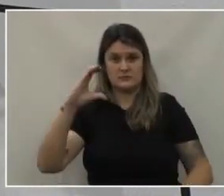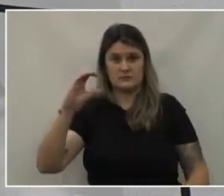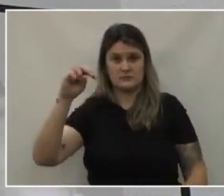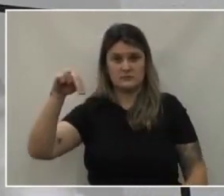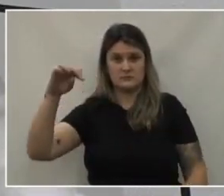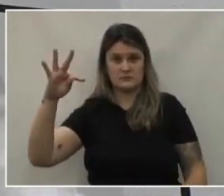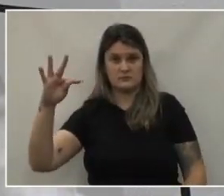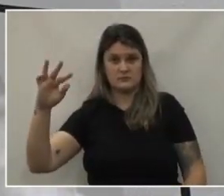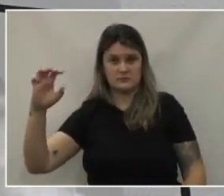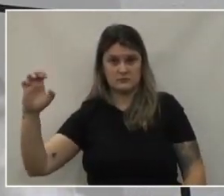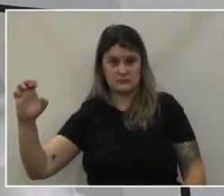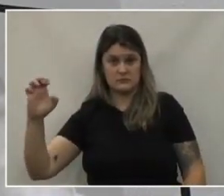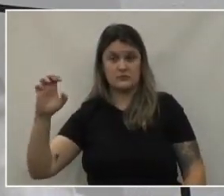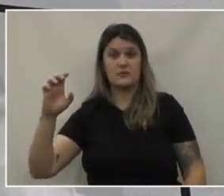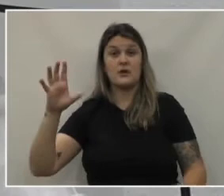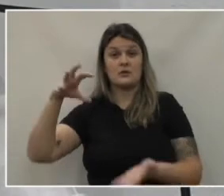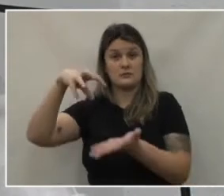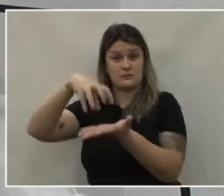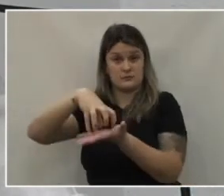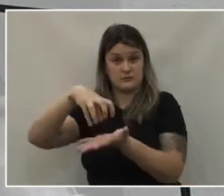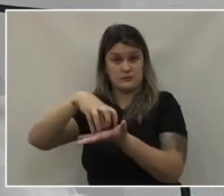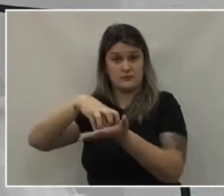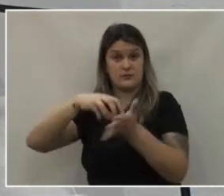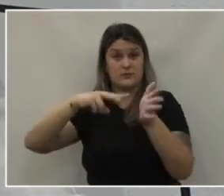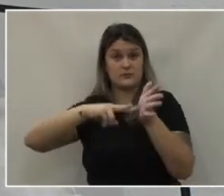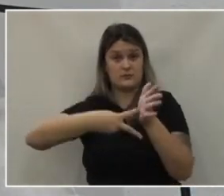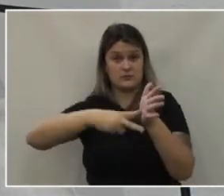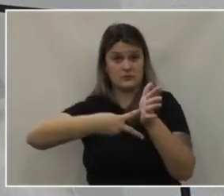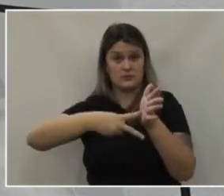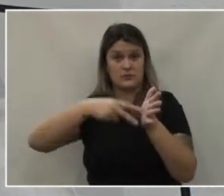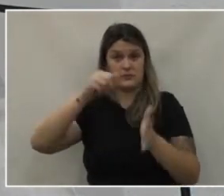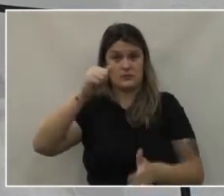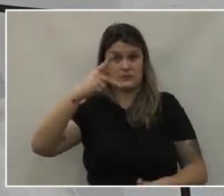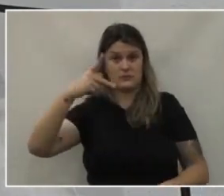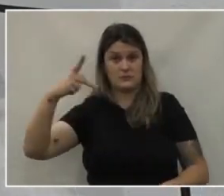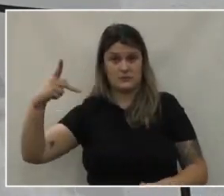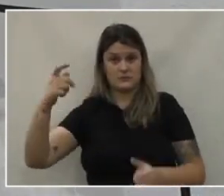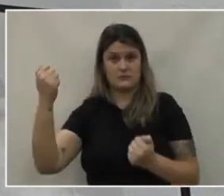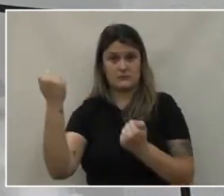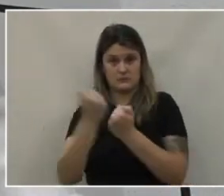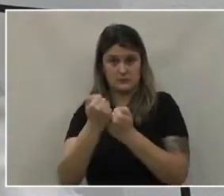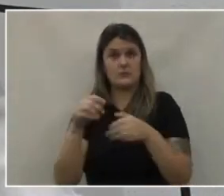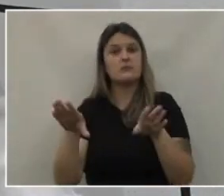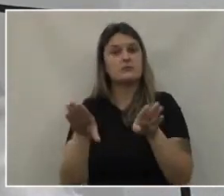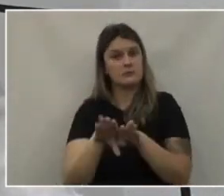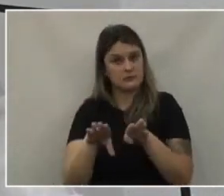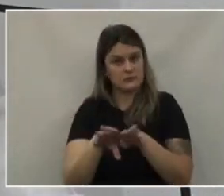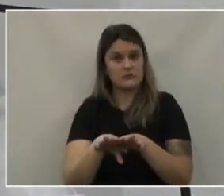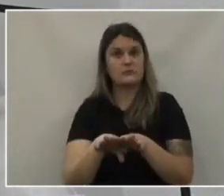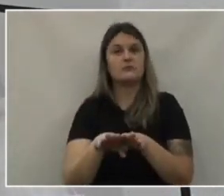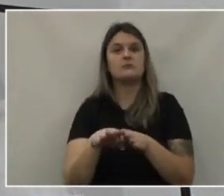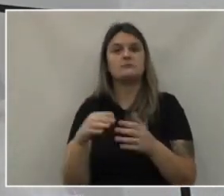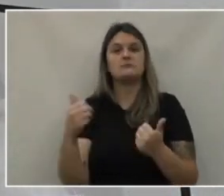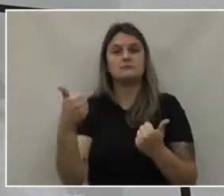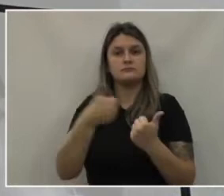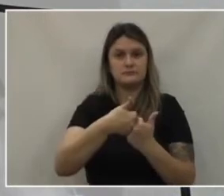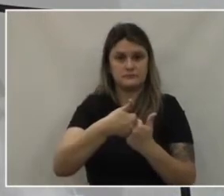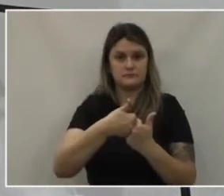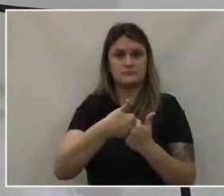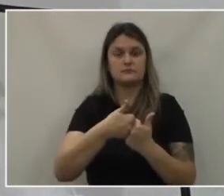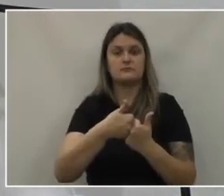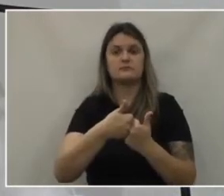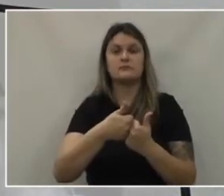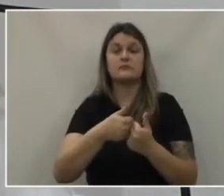CNTE, entidade a qual a APP Sindicato é filiada, também apoia o substituto